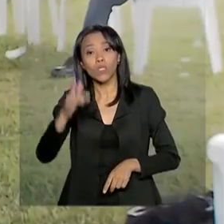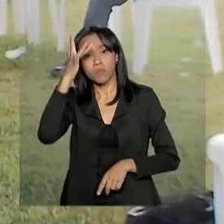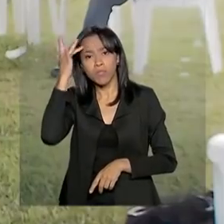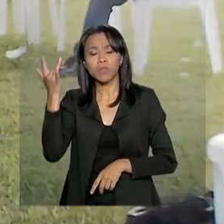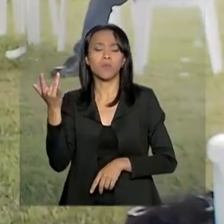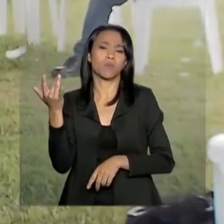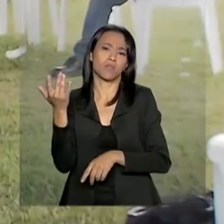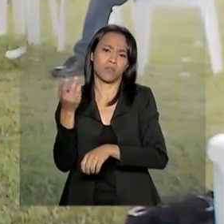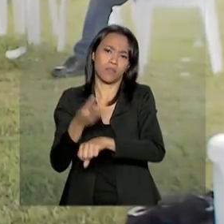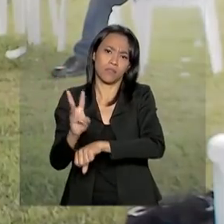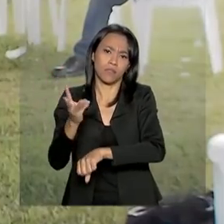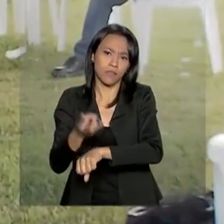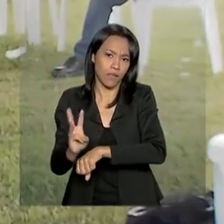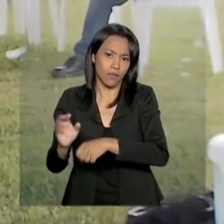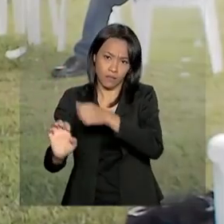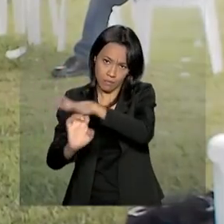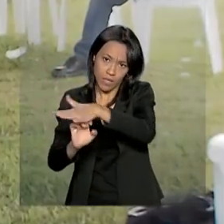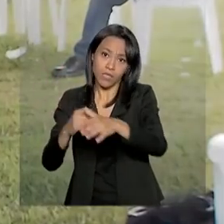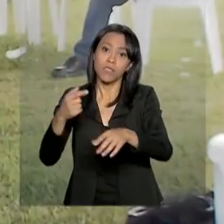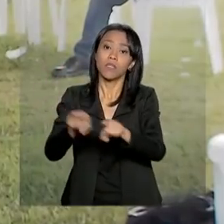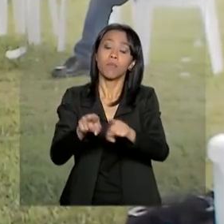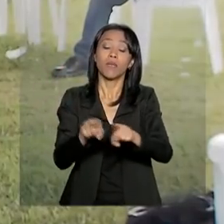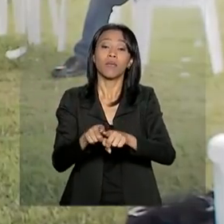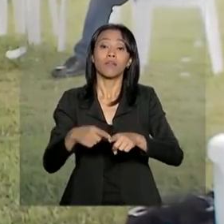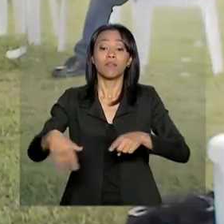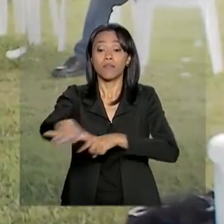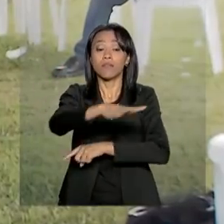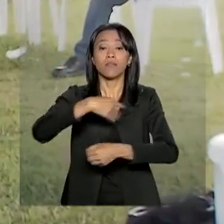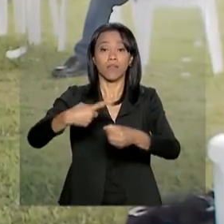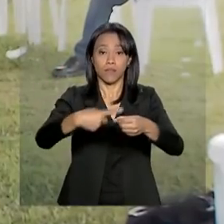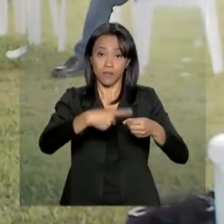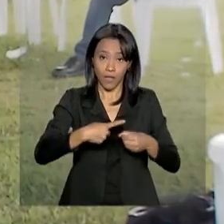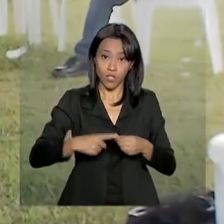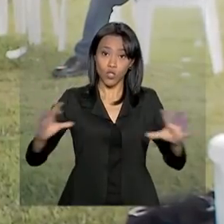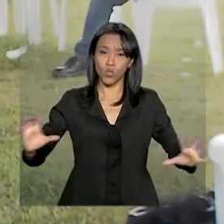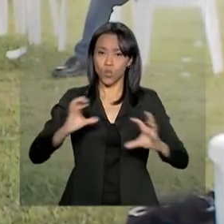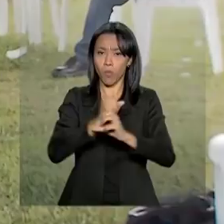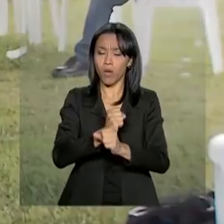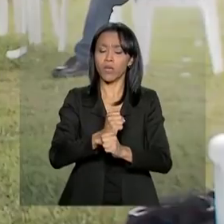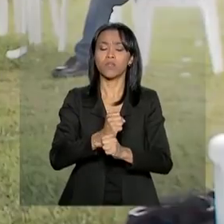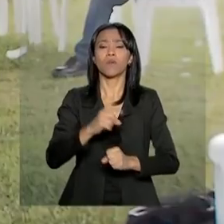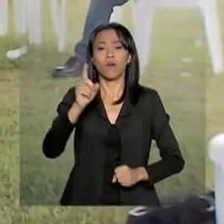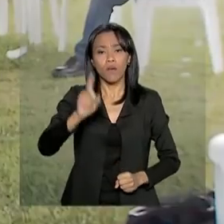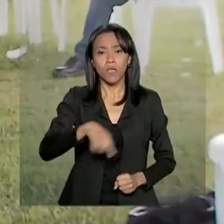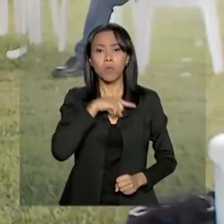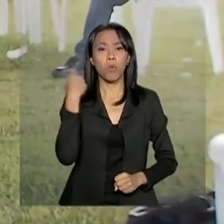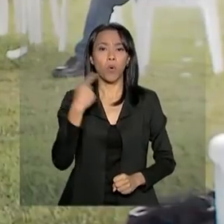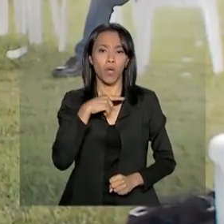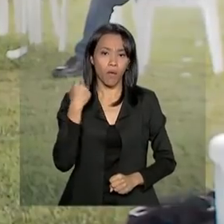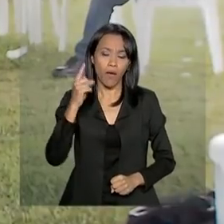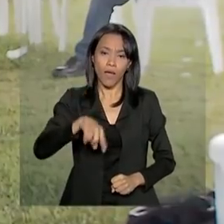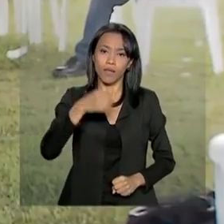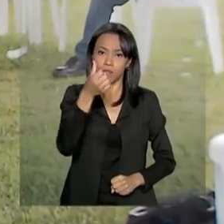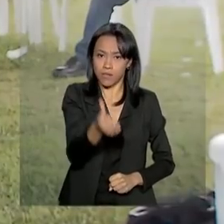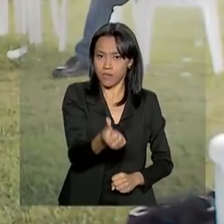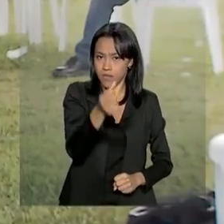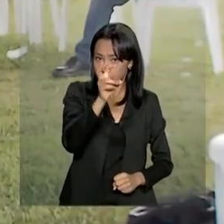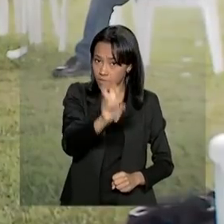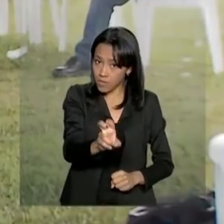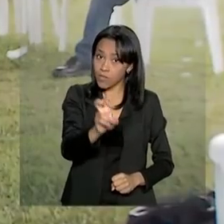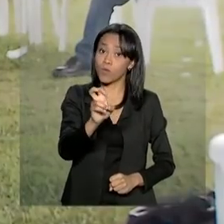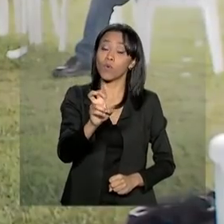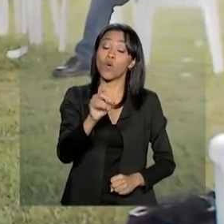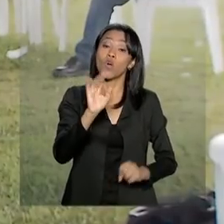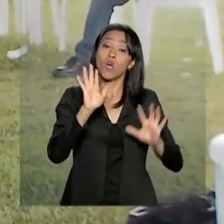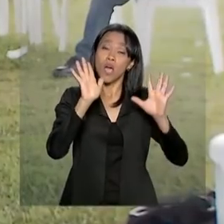da comunidade, né, moradores aqui locais. O número de mortos continua em 65, essa atualização só deve acontecer no final do